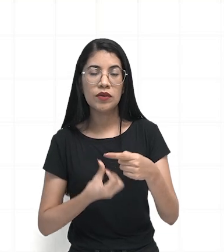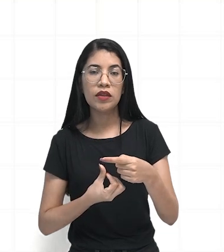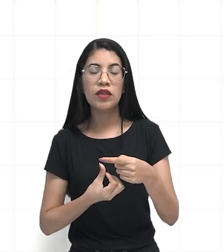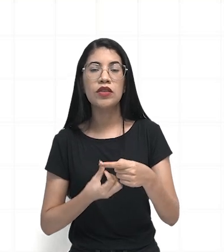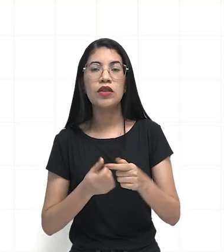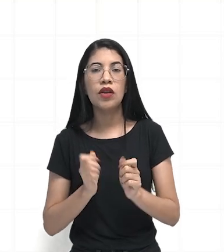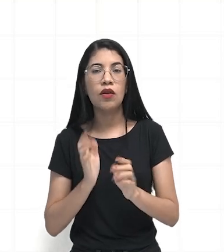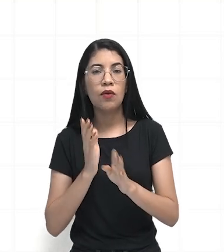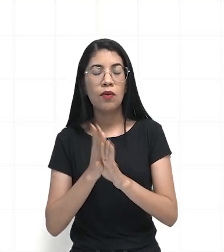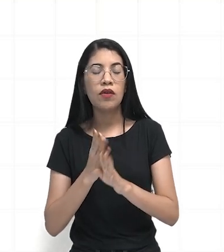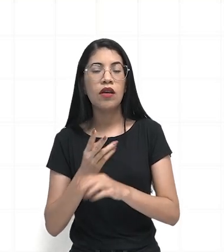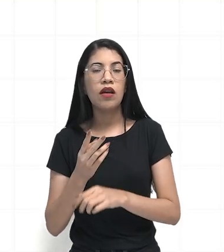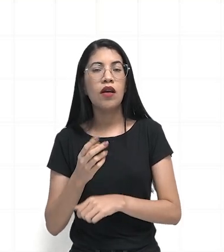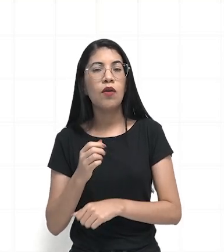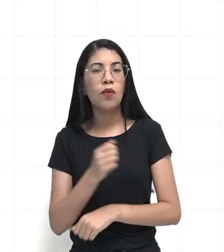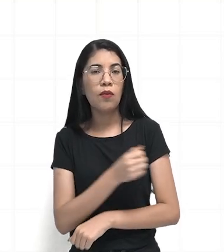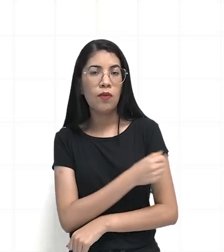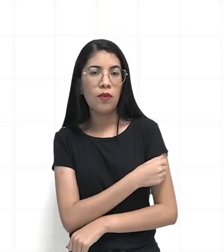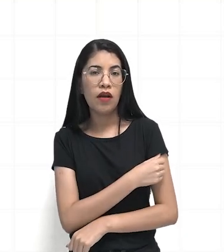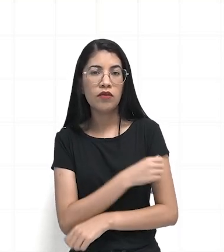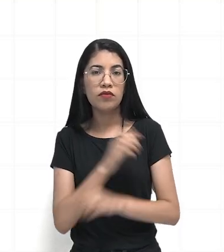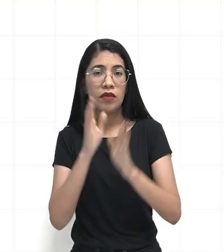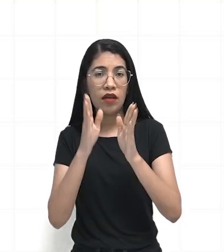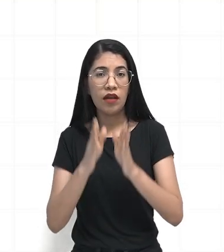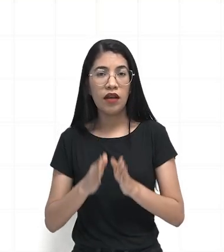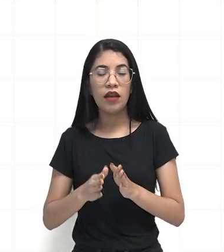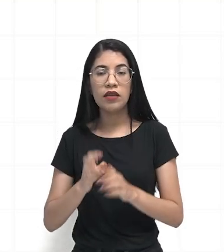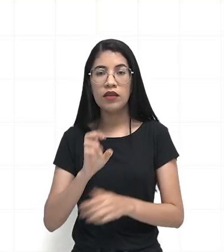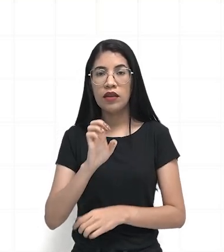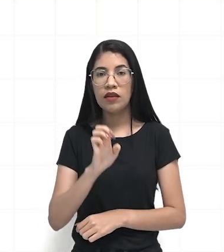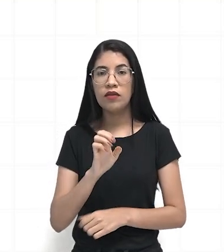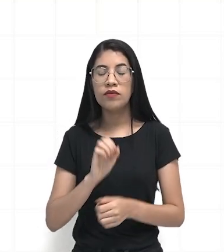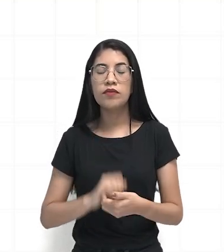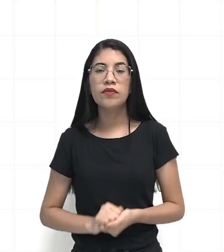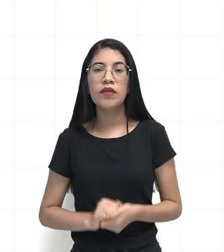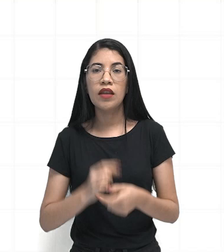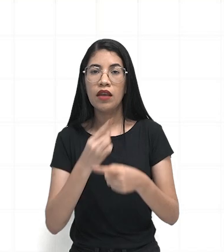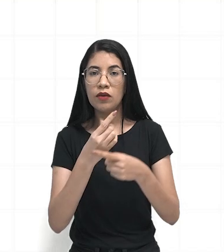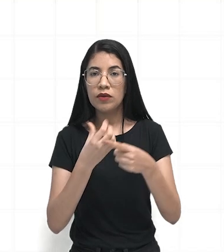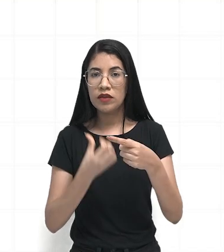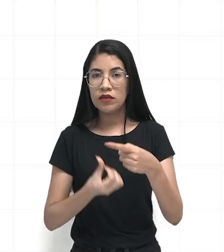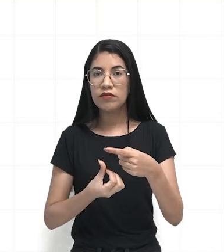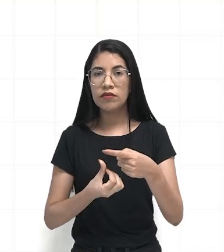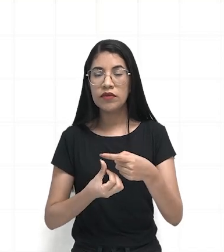um aluno da fileira E é 1/6. 1 dividido por 6 é